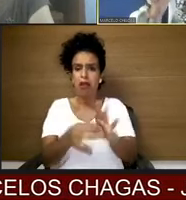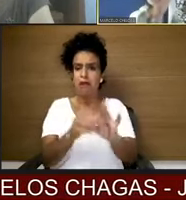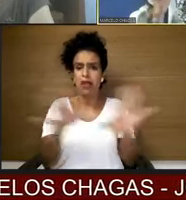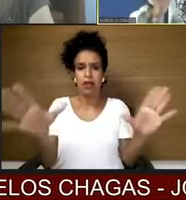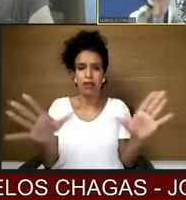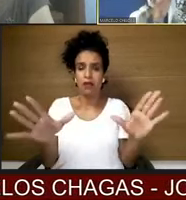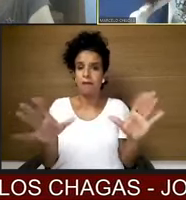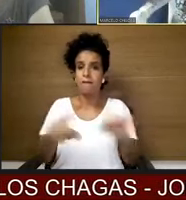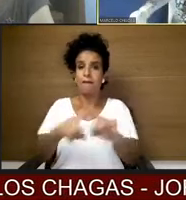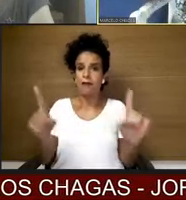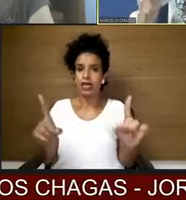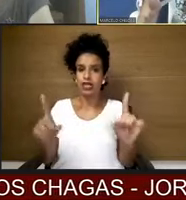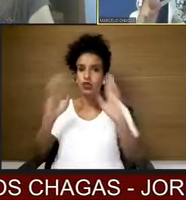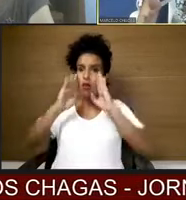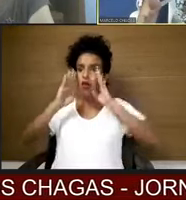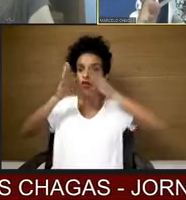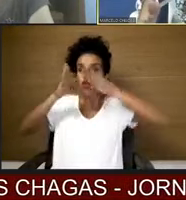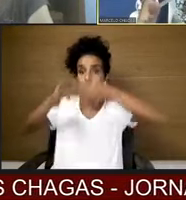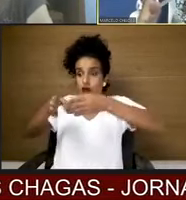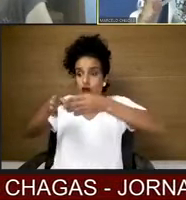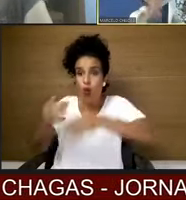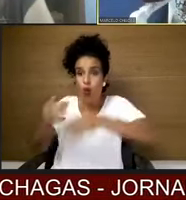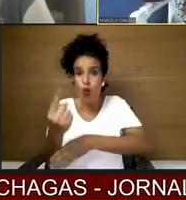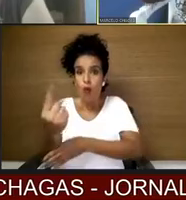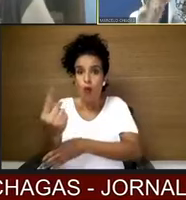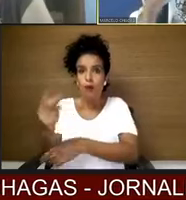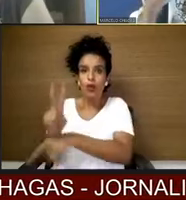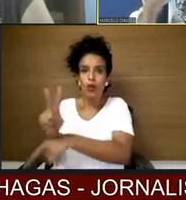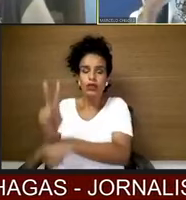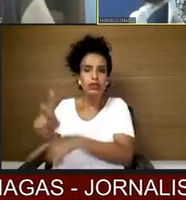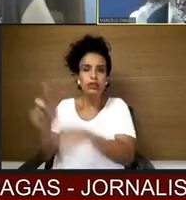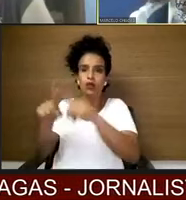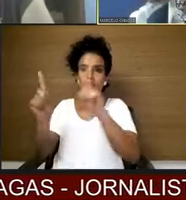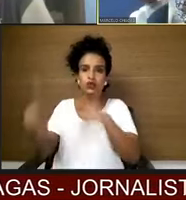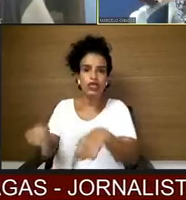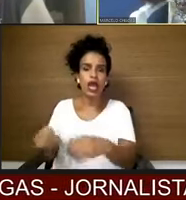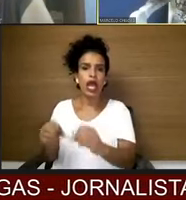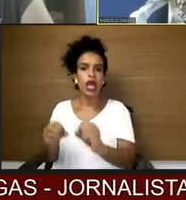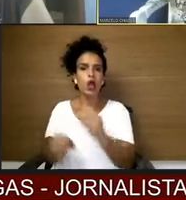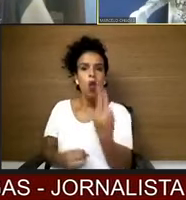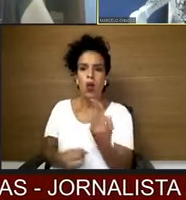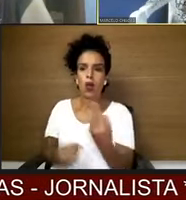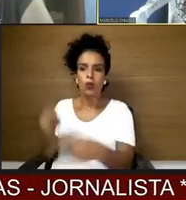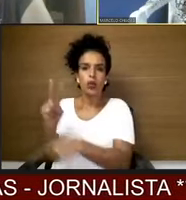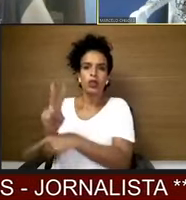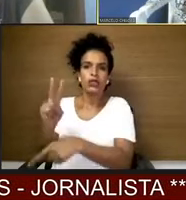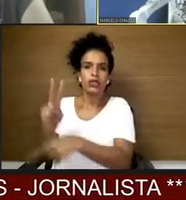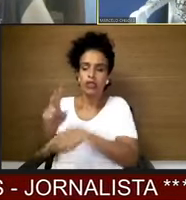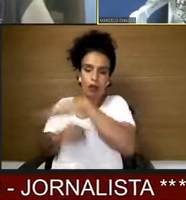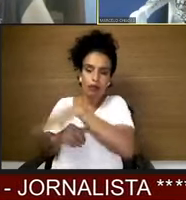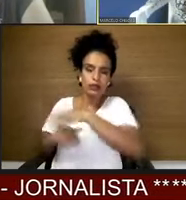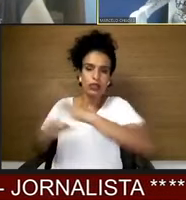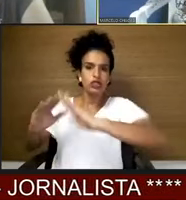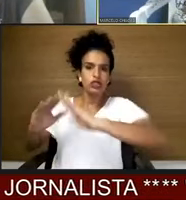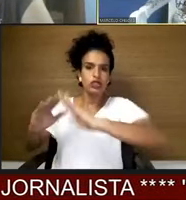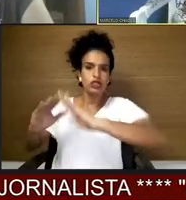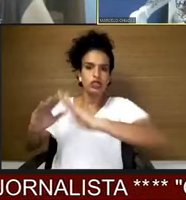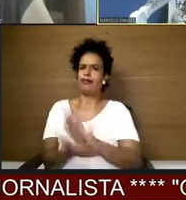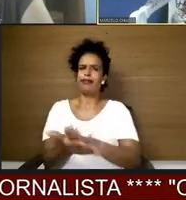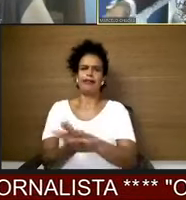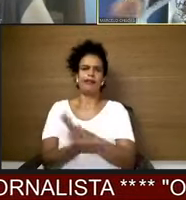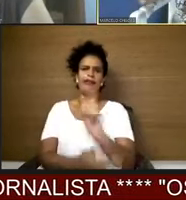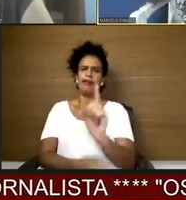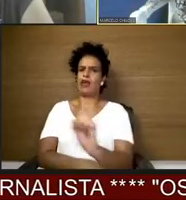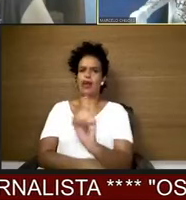precisa proteger o funcionário, não tem necessidade do cara estar dentro da escola e tal, nenhuma. Mas várias dizendo que é isso, que é aquilo, que nós vamos